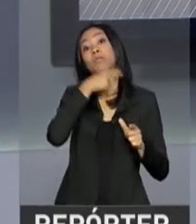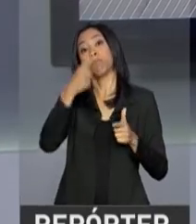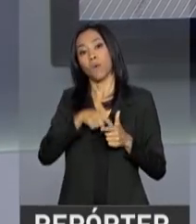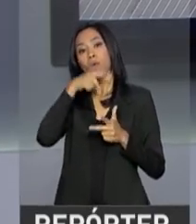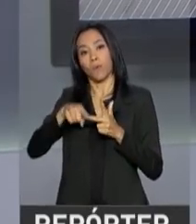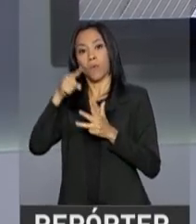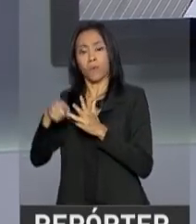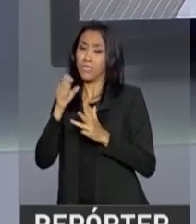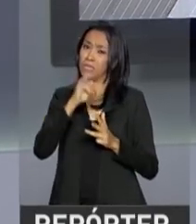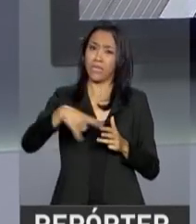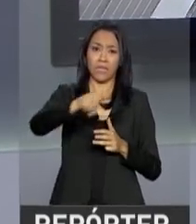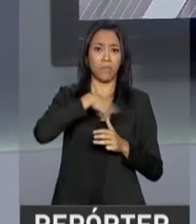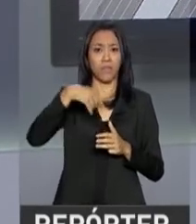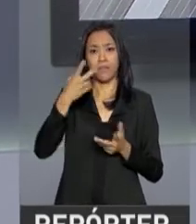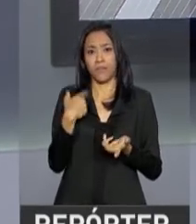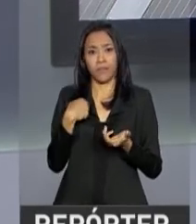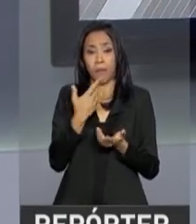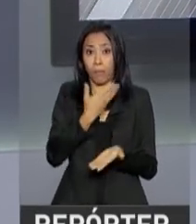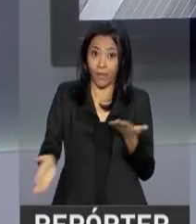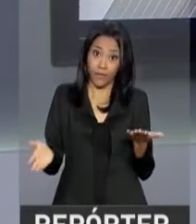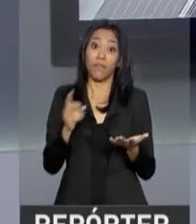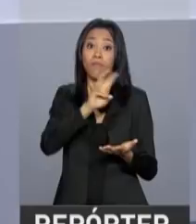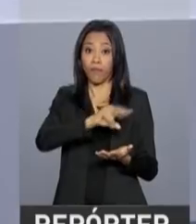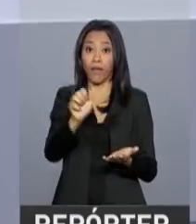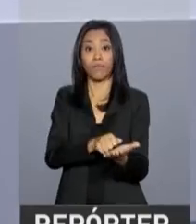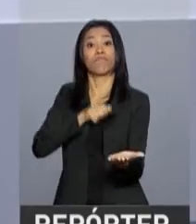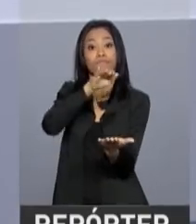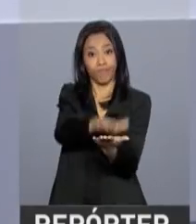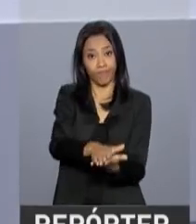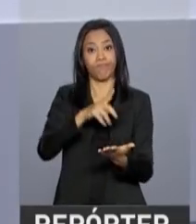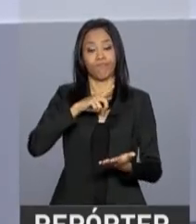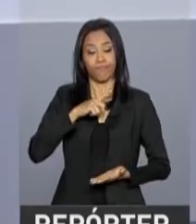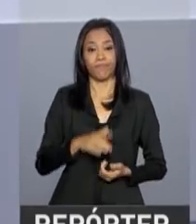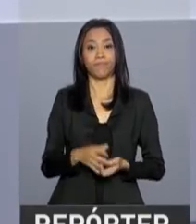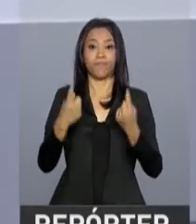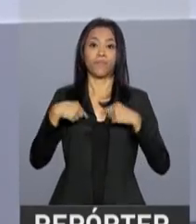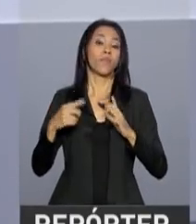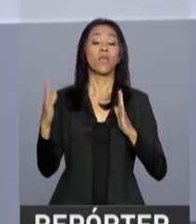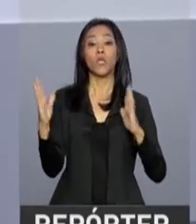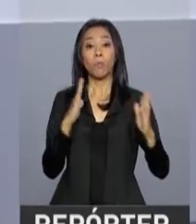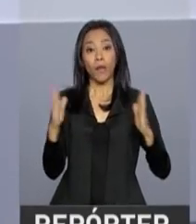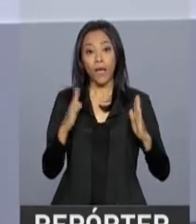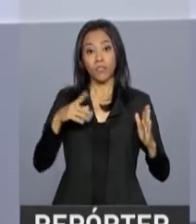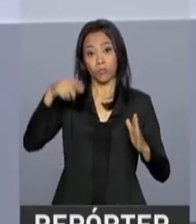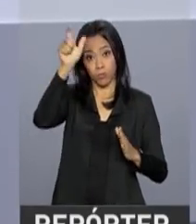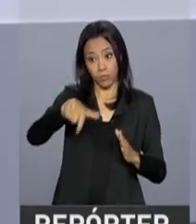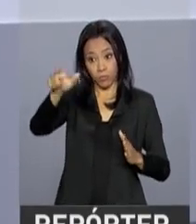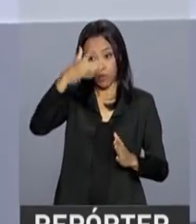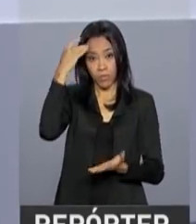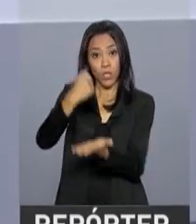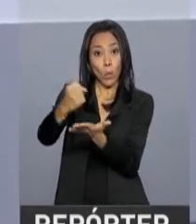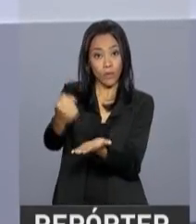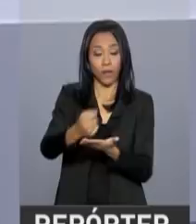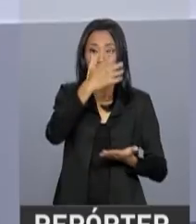observarem as datas podem ser punidas e receber multas e o prazo para os empregadores domésticos realizarem o pagamento do documento